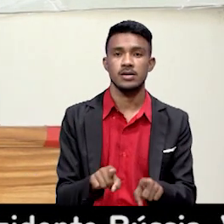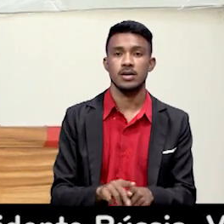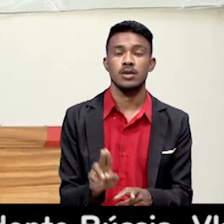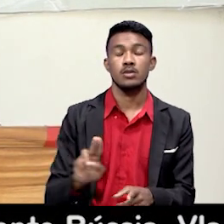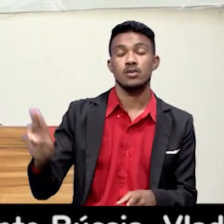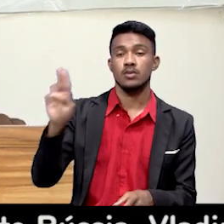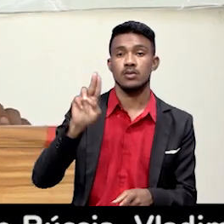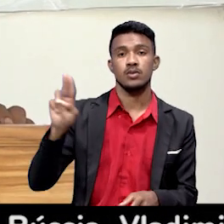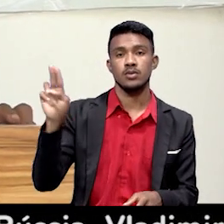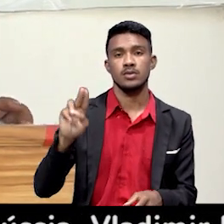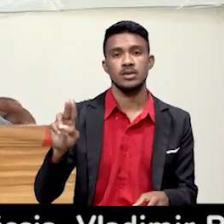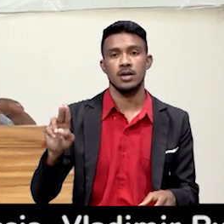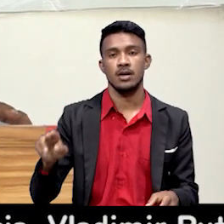conceito